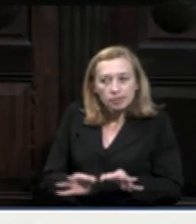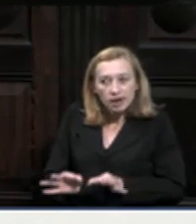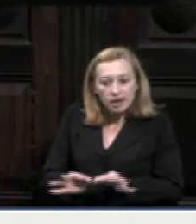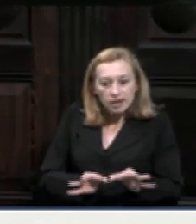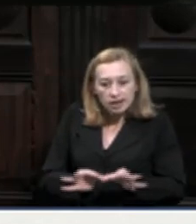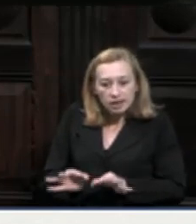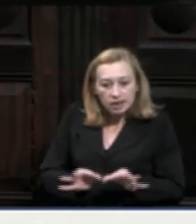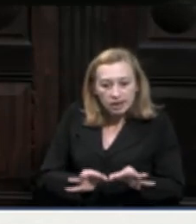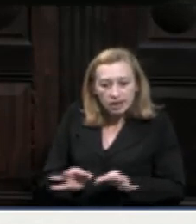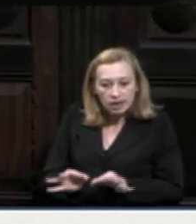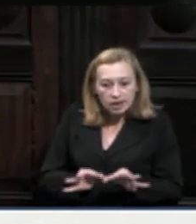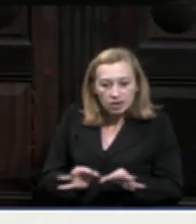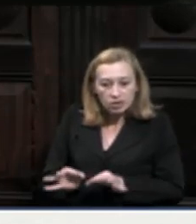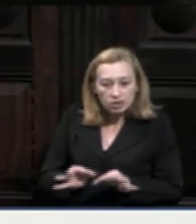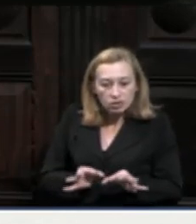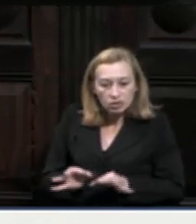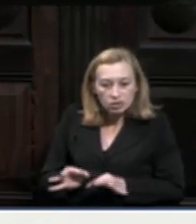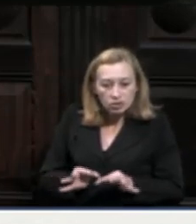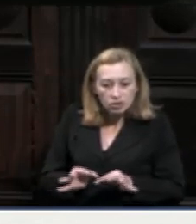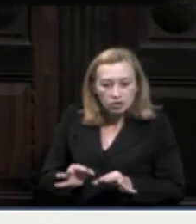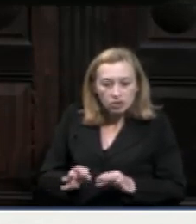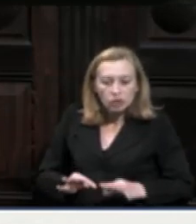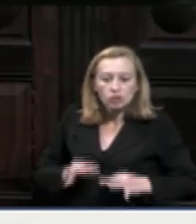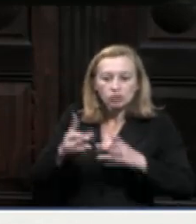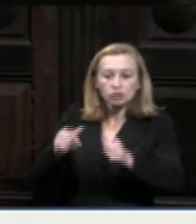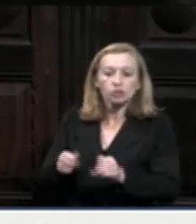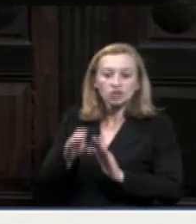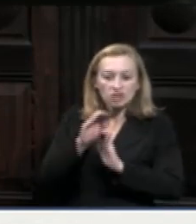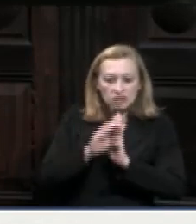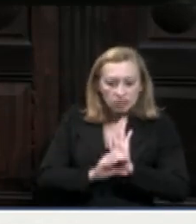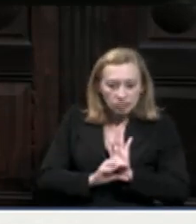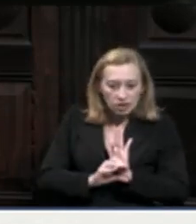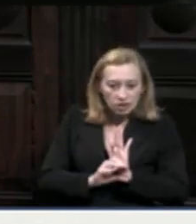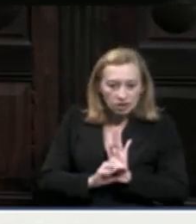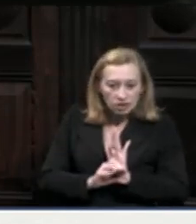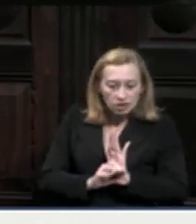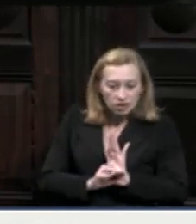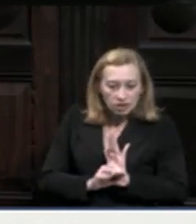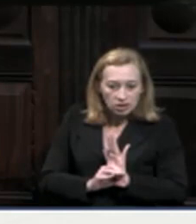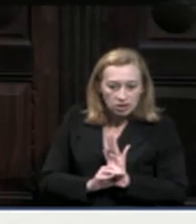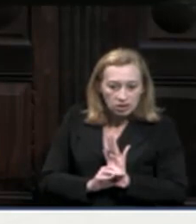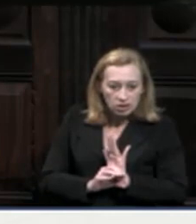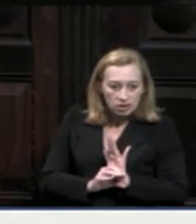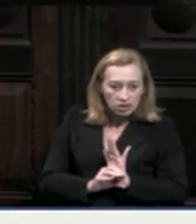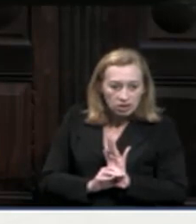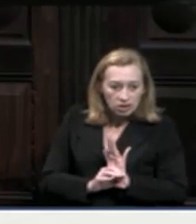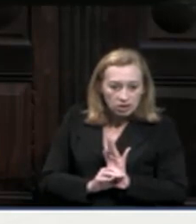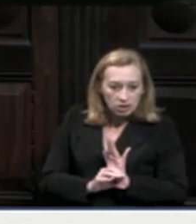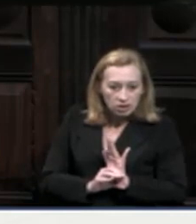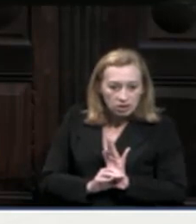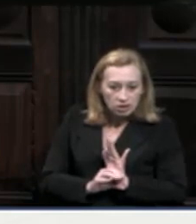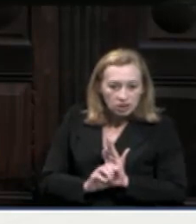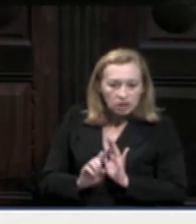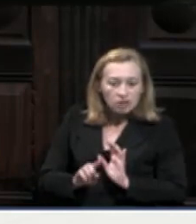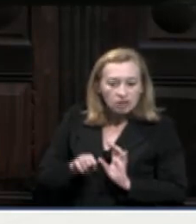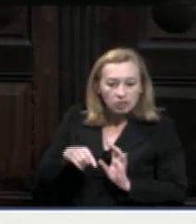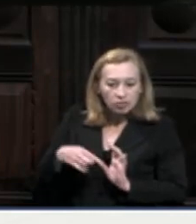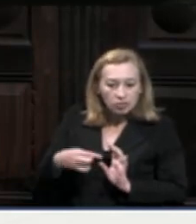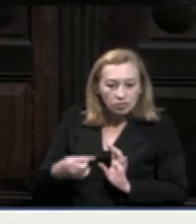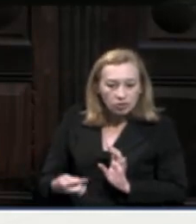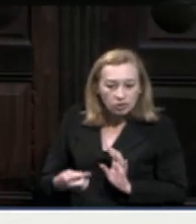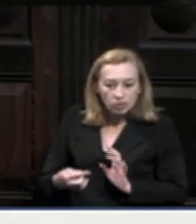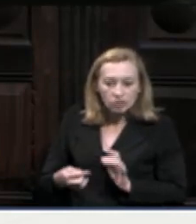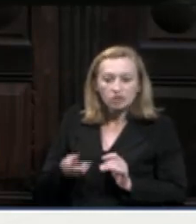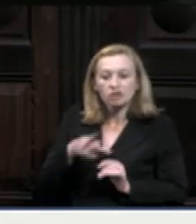o parecer sobre as emendas, e aí comunicava